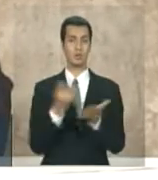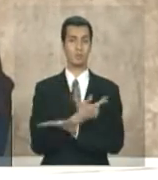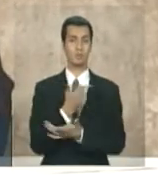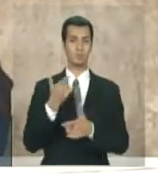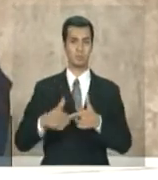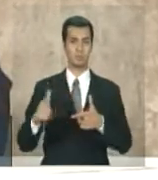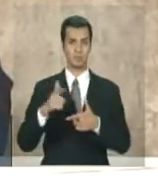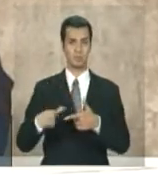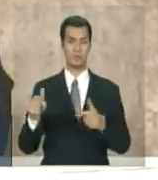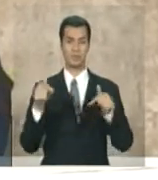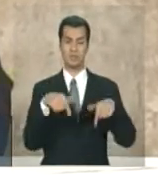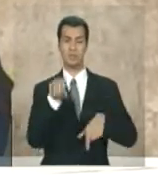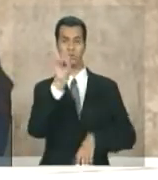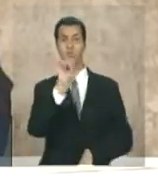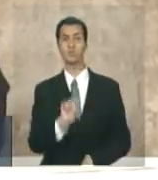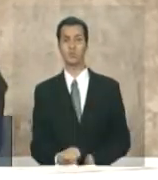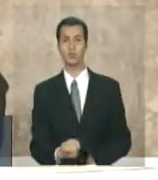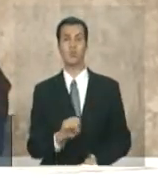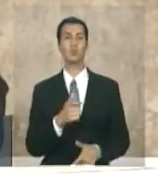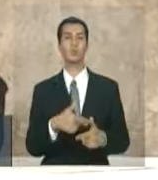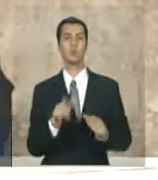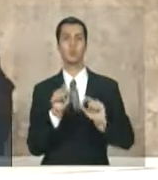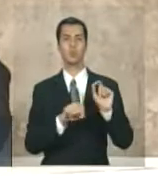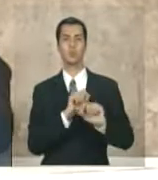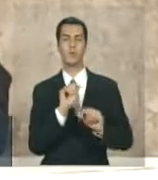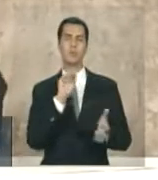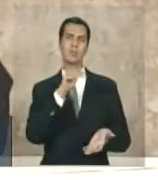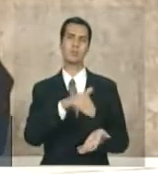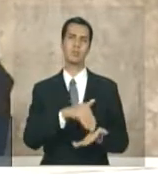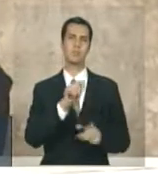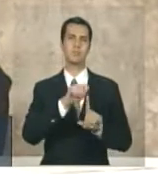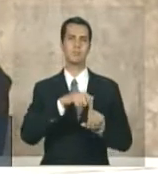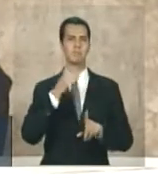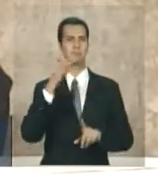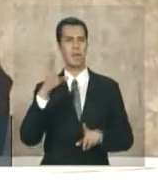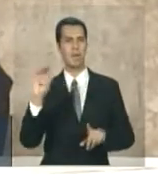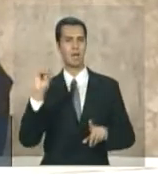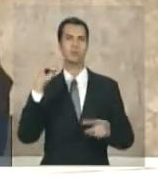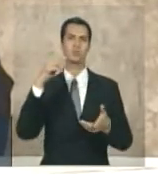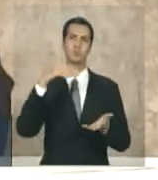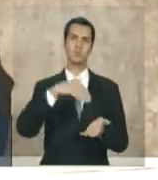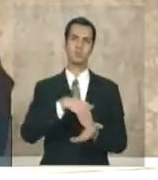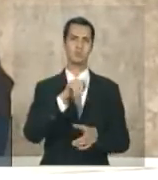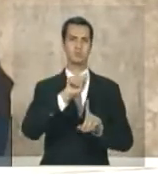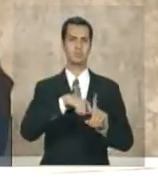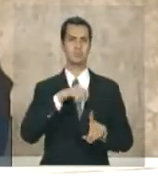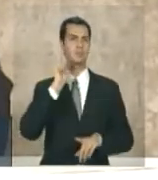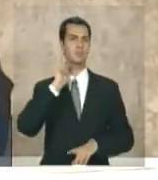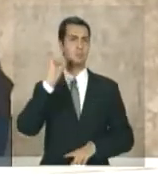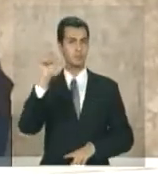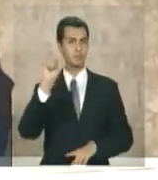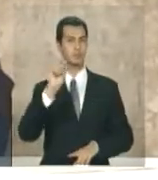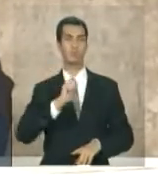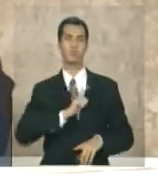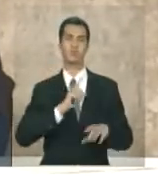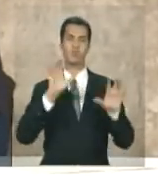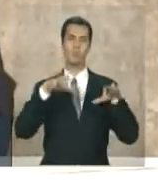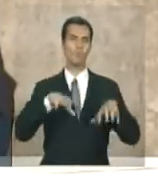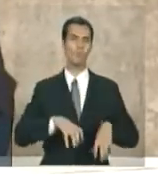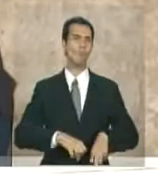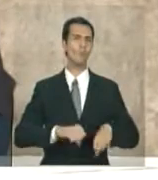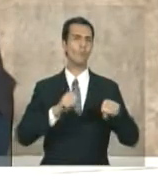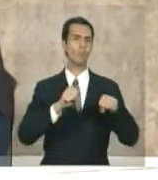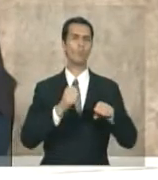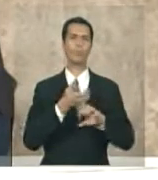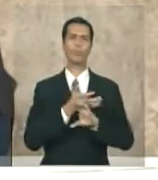então, no caso desse do Sul, nós estamos falando até março, abril, dependendo de como evoluir o clima. É uma estrutura montada